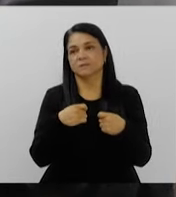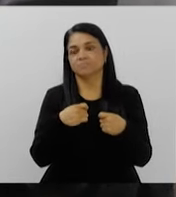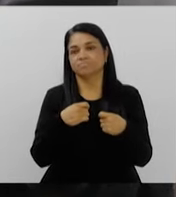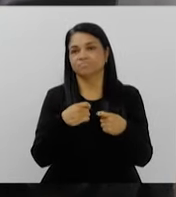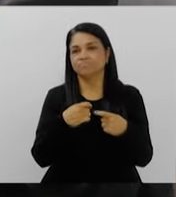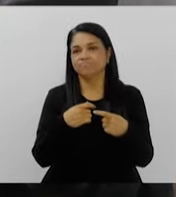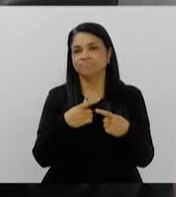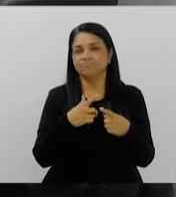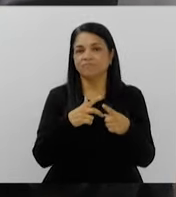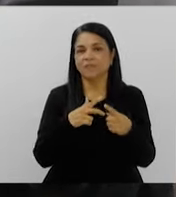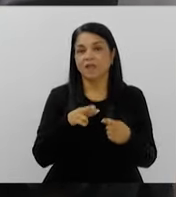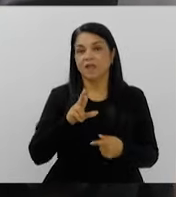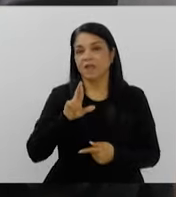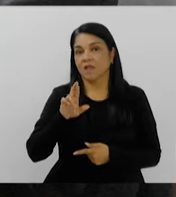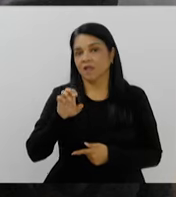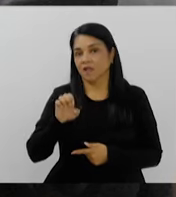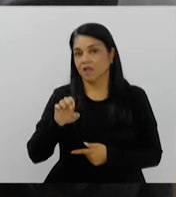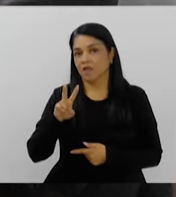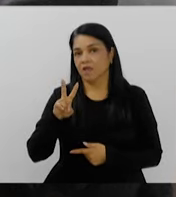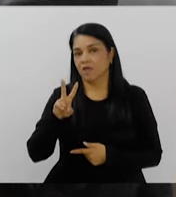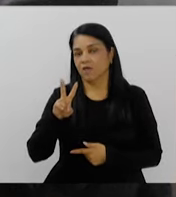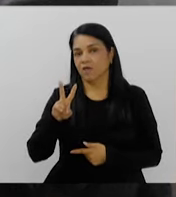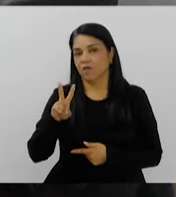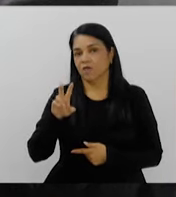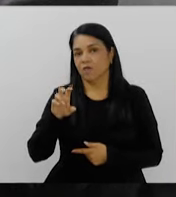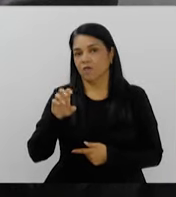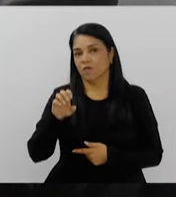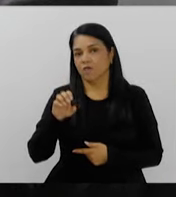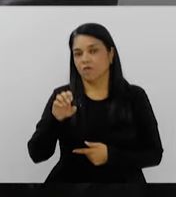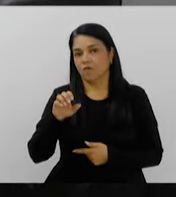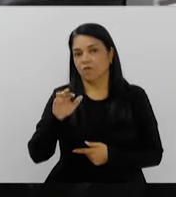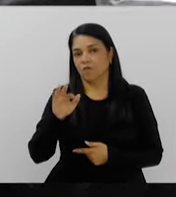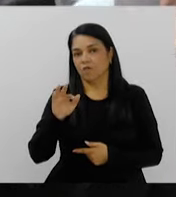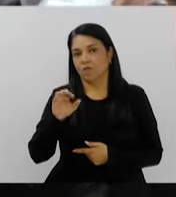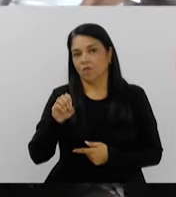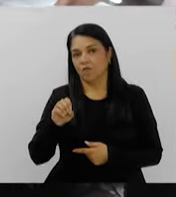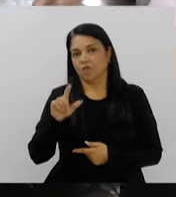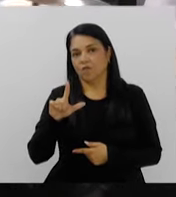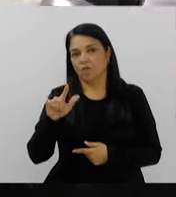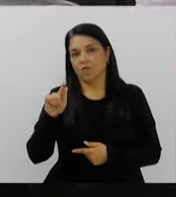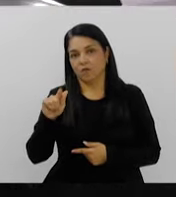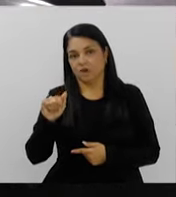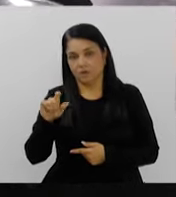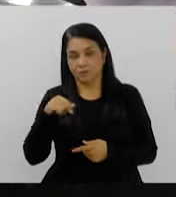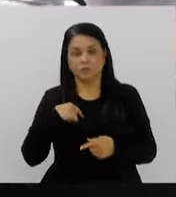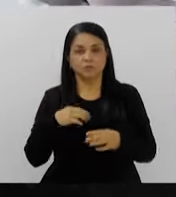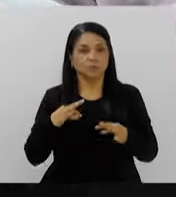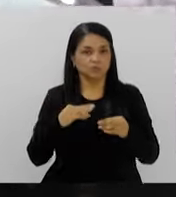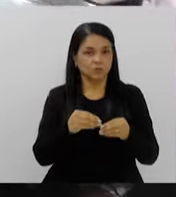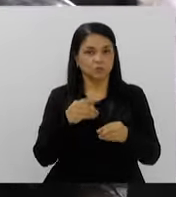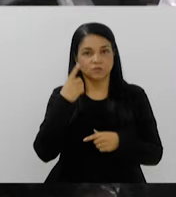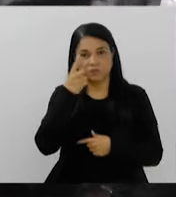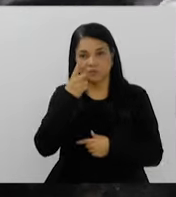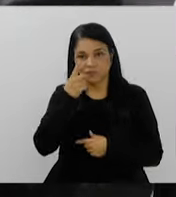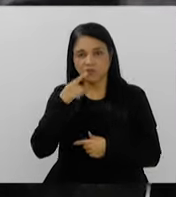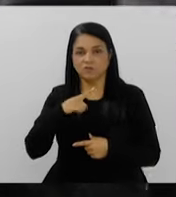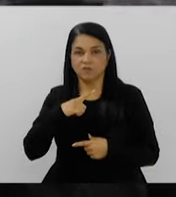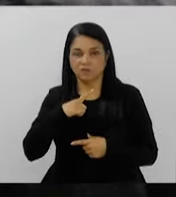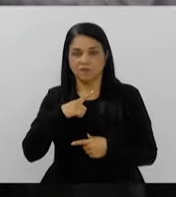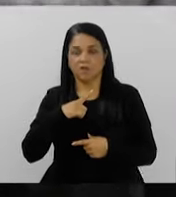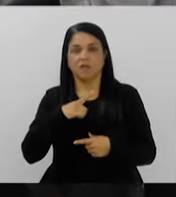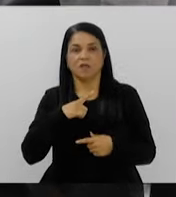Mas, aqueles deputados que tiverem com mandato e tiveram leis aprovadas